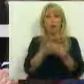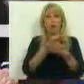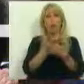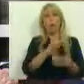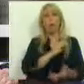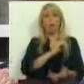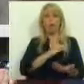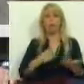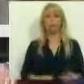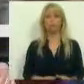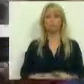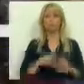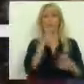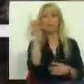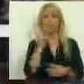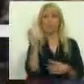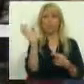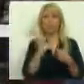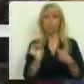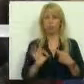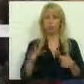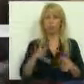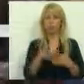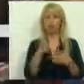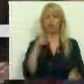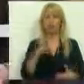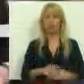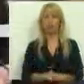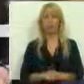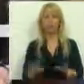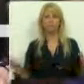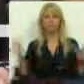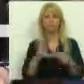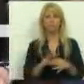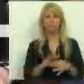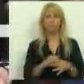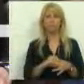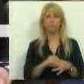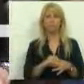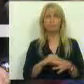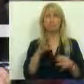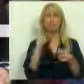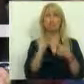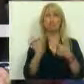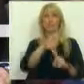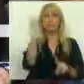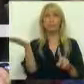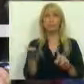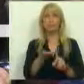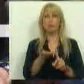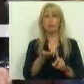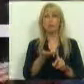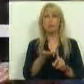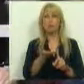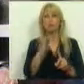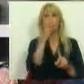Terceiro aspecto que queria sublinhar tem a ver com o aspecto sancionatório. Parece-nos curto,